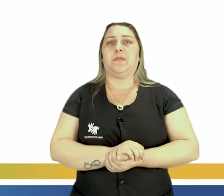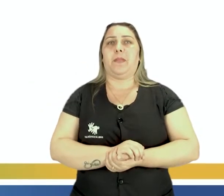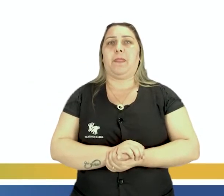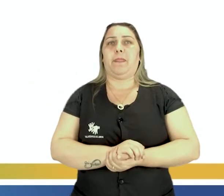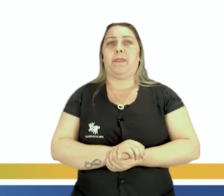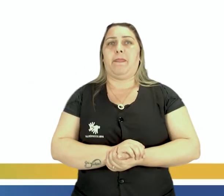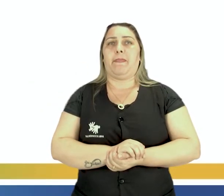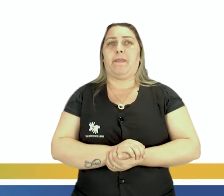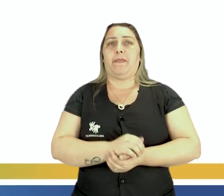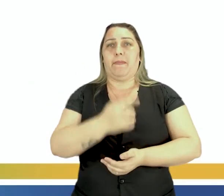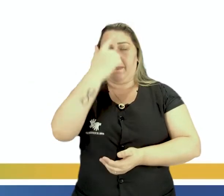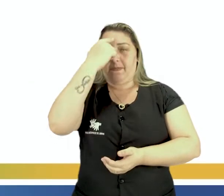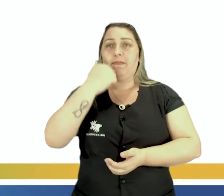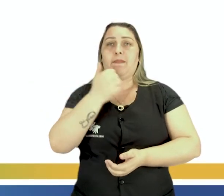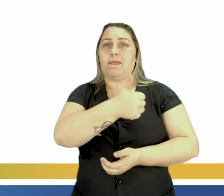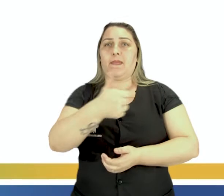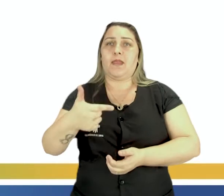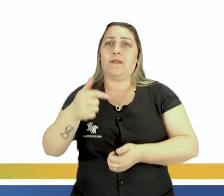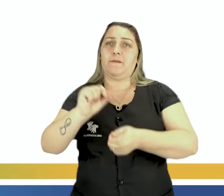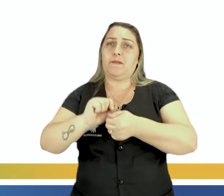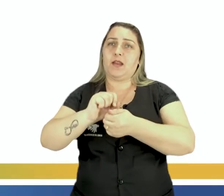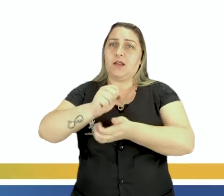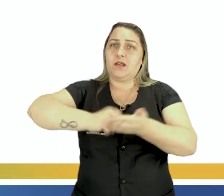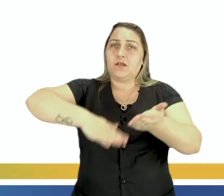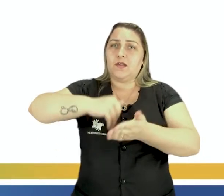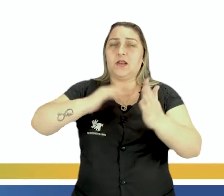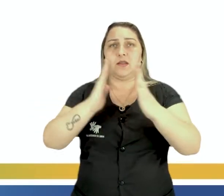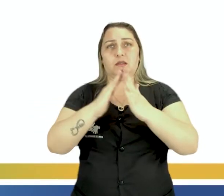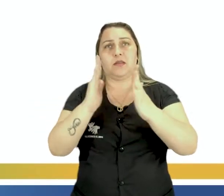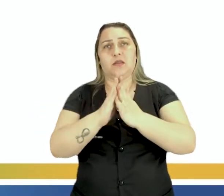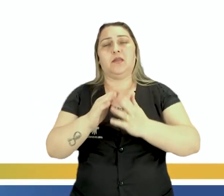Do your homework, fazer o seu dever de casa.